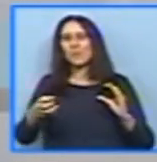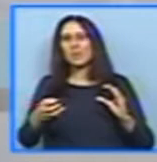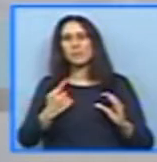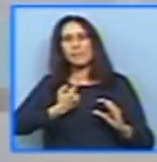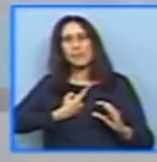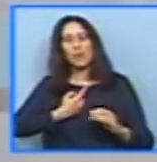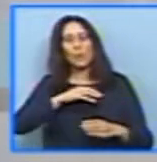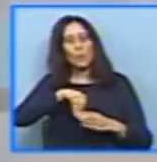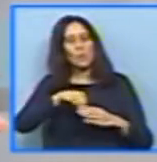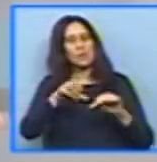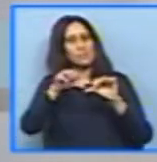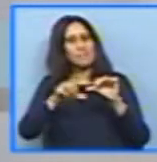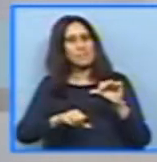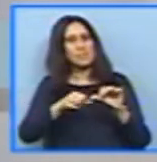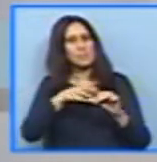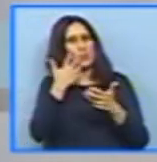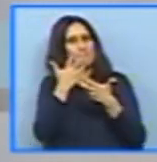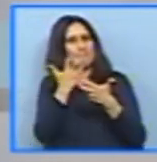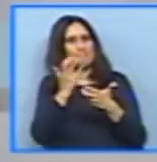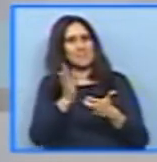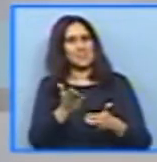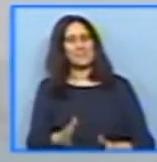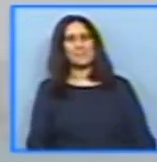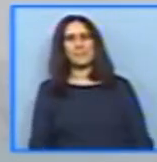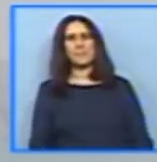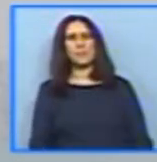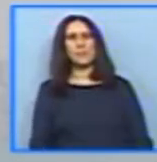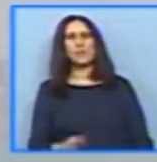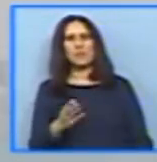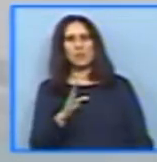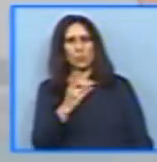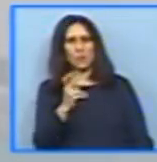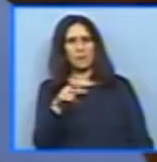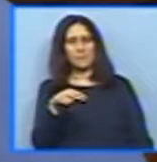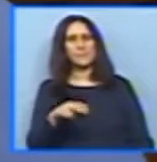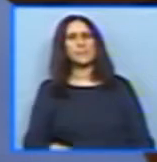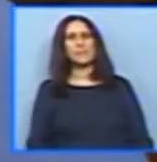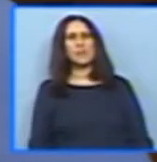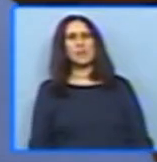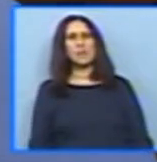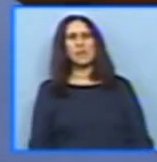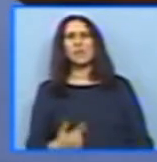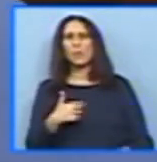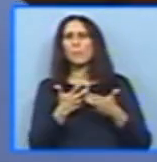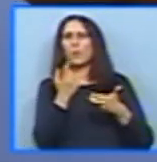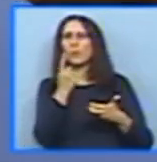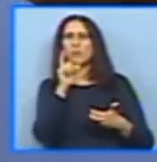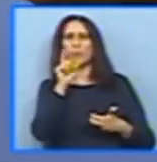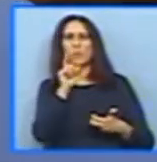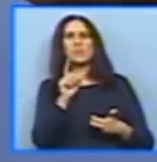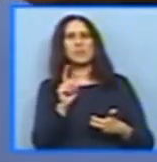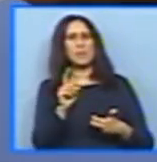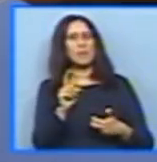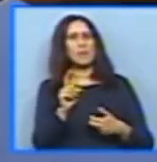sua contextualização e da sua explicitação. Eu sublinhava uma coisa que me parece importante e que é um convite a